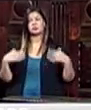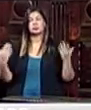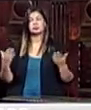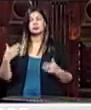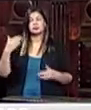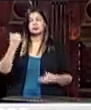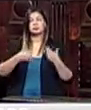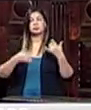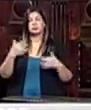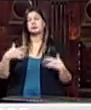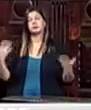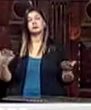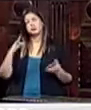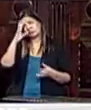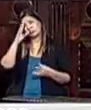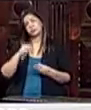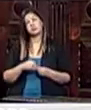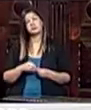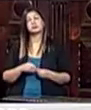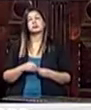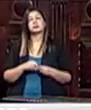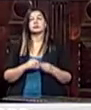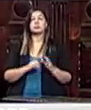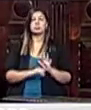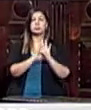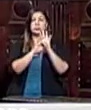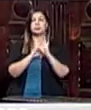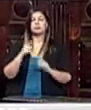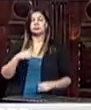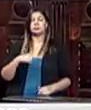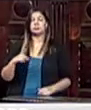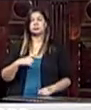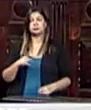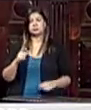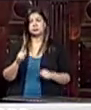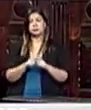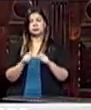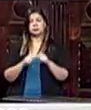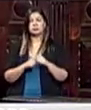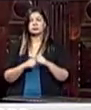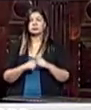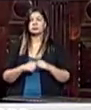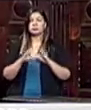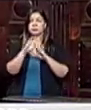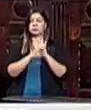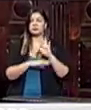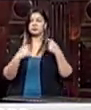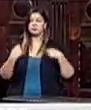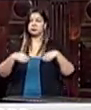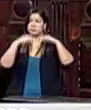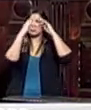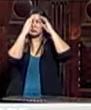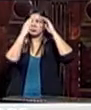para concluir? As instituições têm que funcionar. A Constituição tem que ser respeitada.